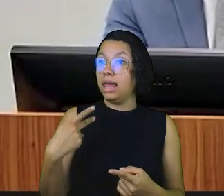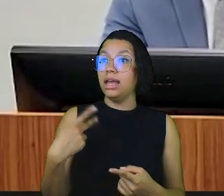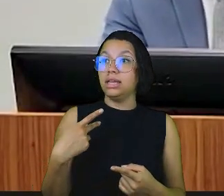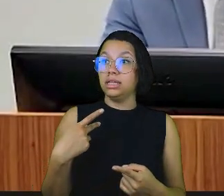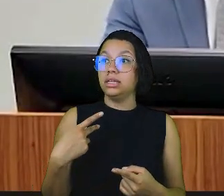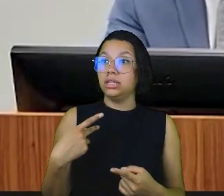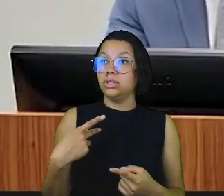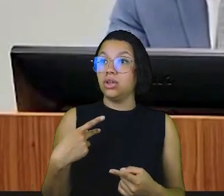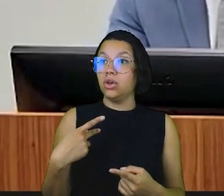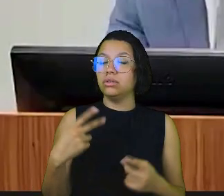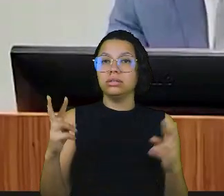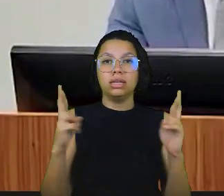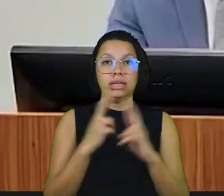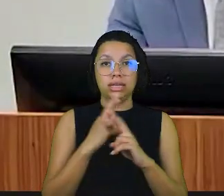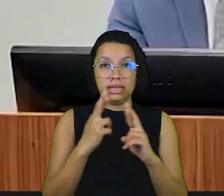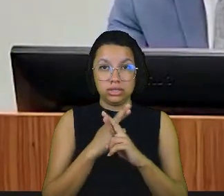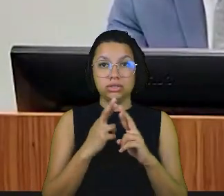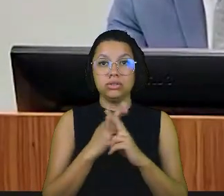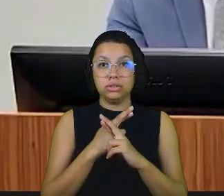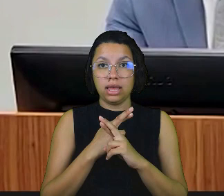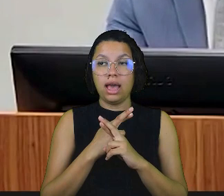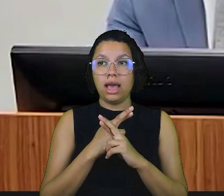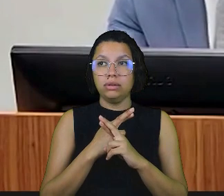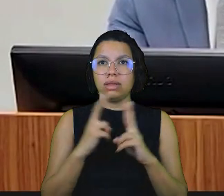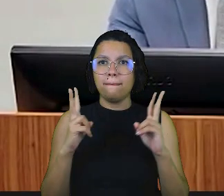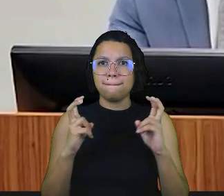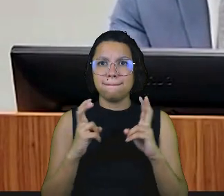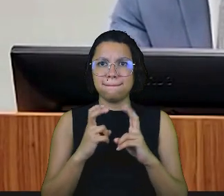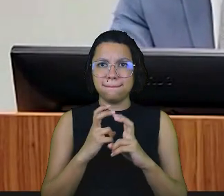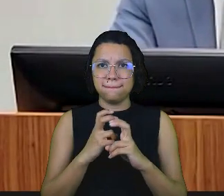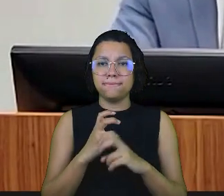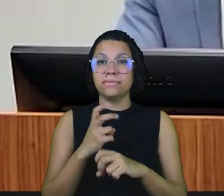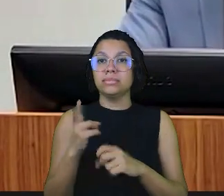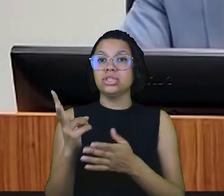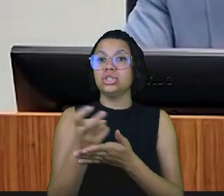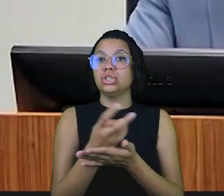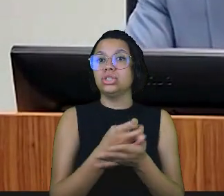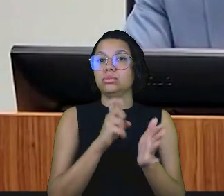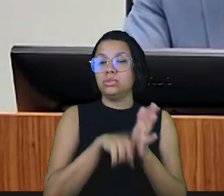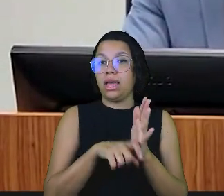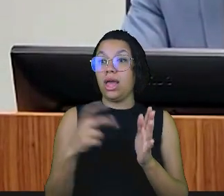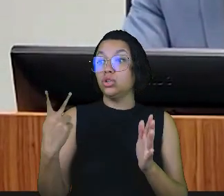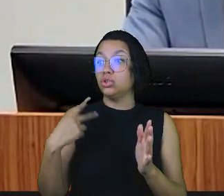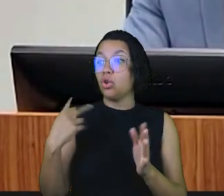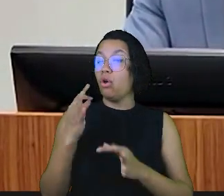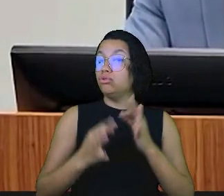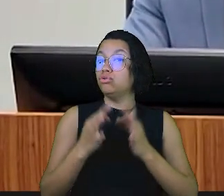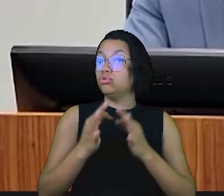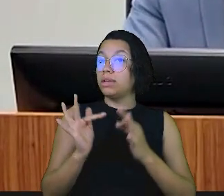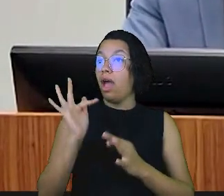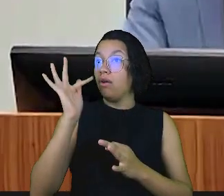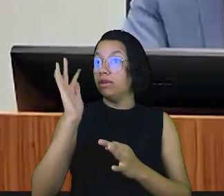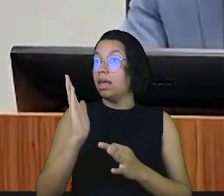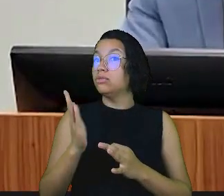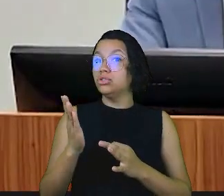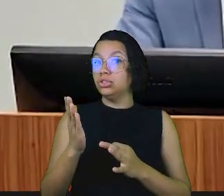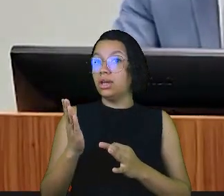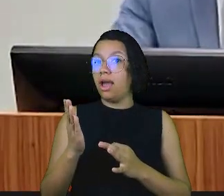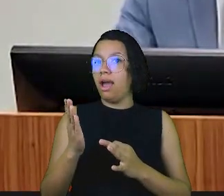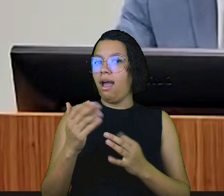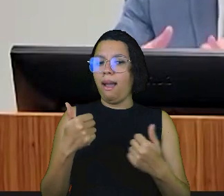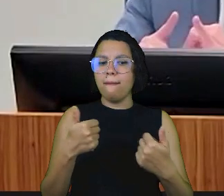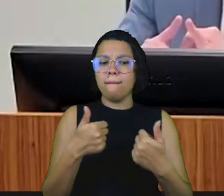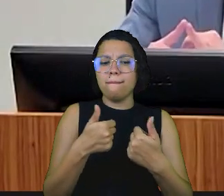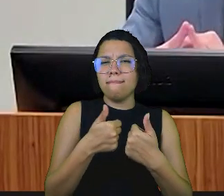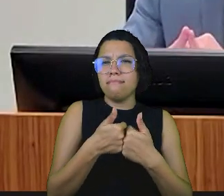nós estamos na beira do abismo já. Nós, Judiciário Federal, em particular, nós já estamos na beira do abismo.